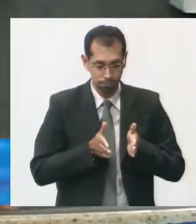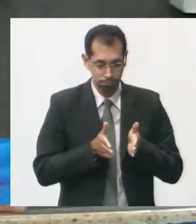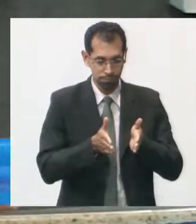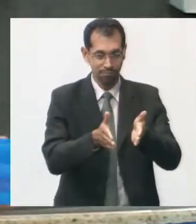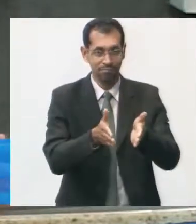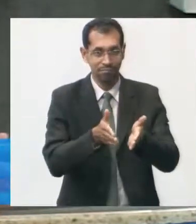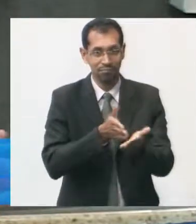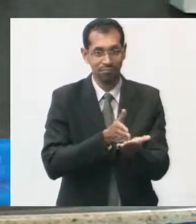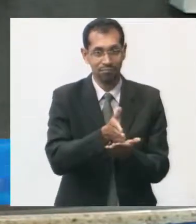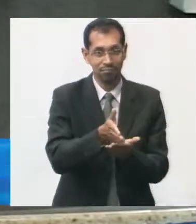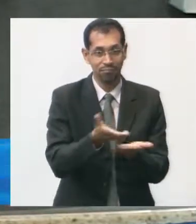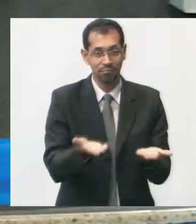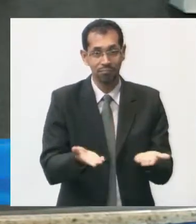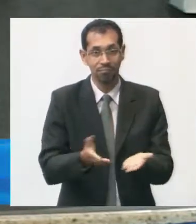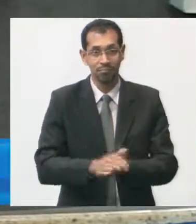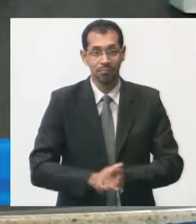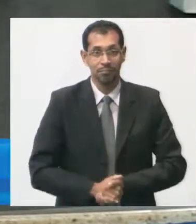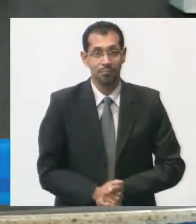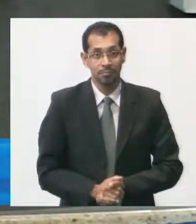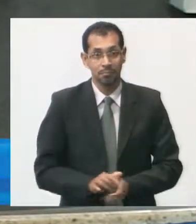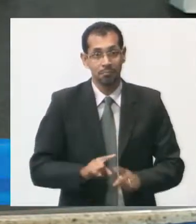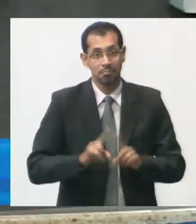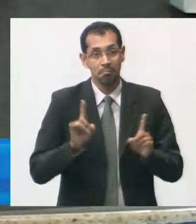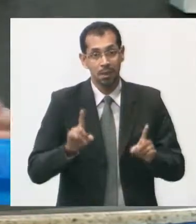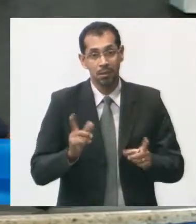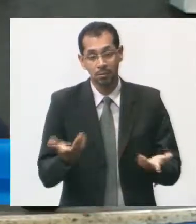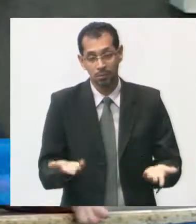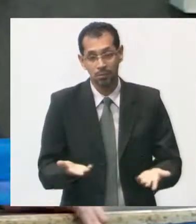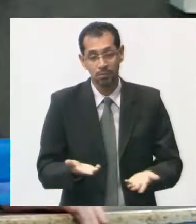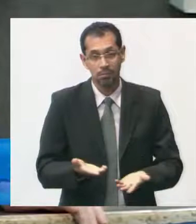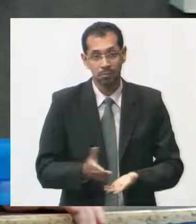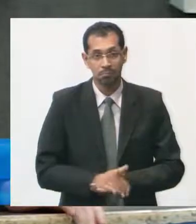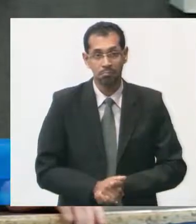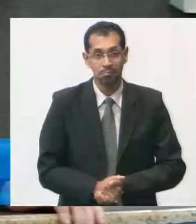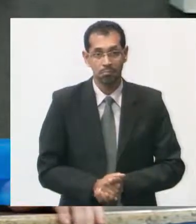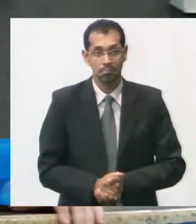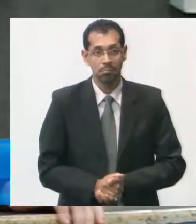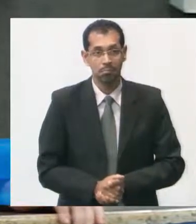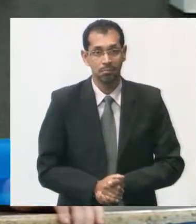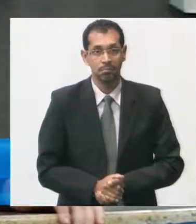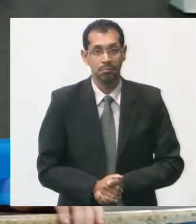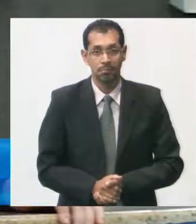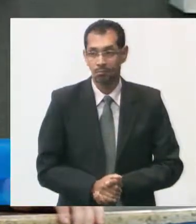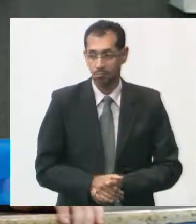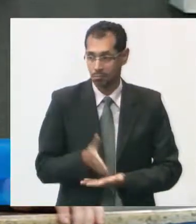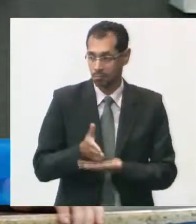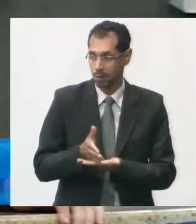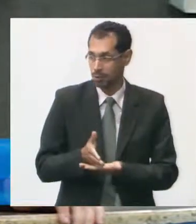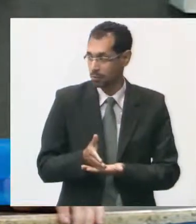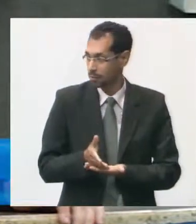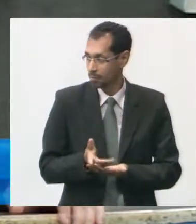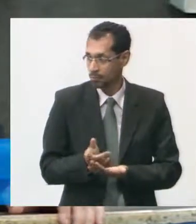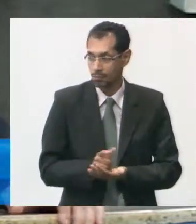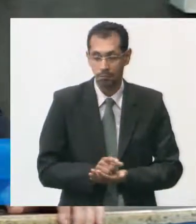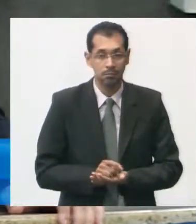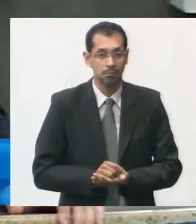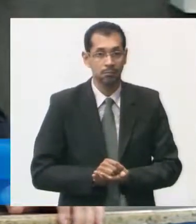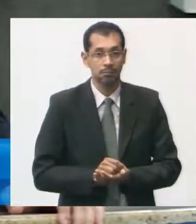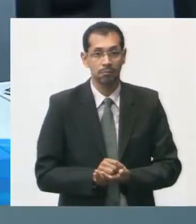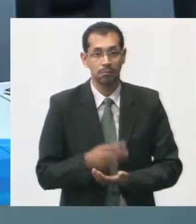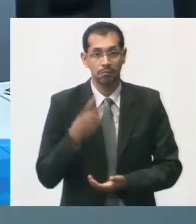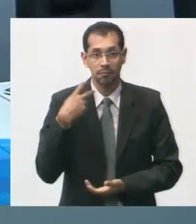Enfim, de toda maneira, vou dar uma parte a Vossa Excelência, vereador Davi. Pode falar. Bom,